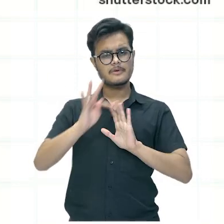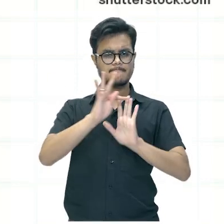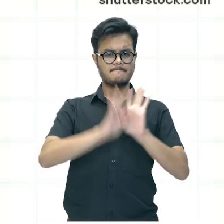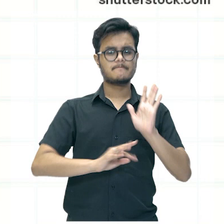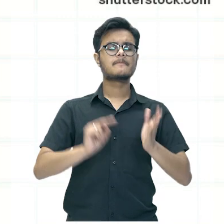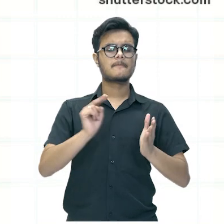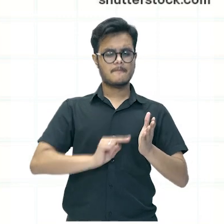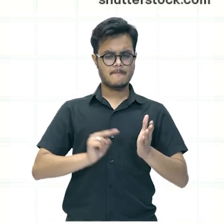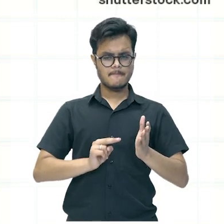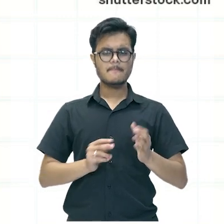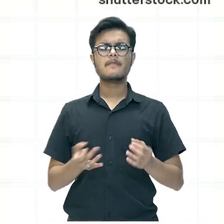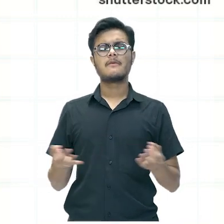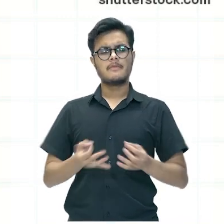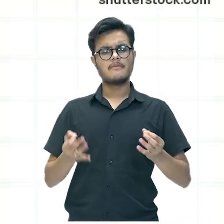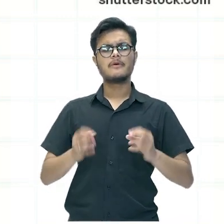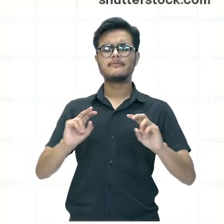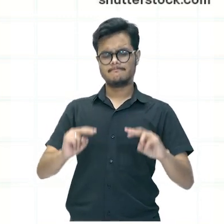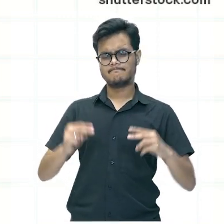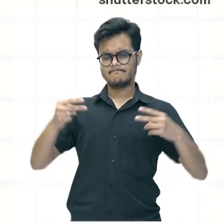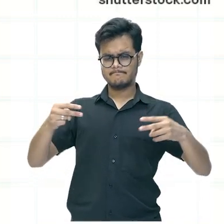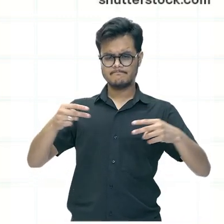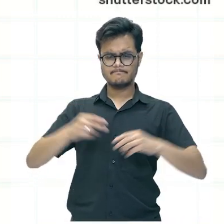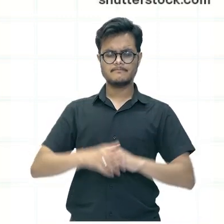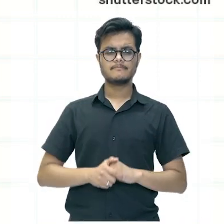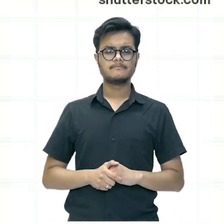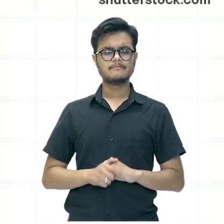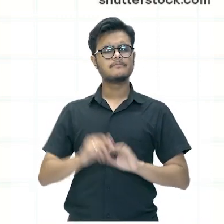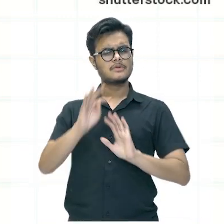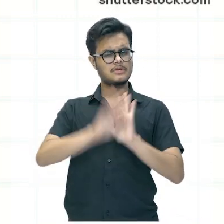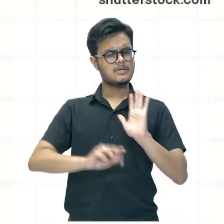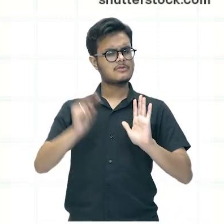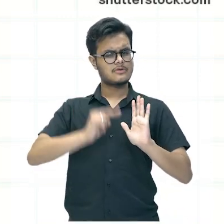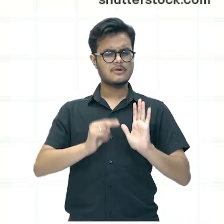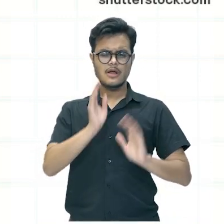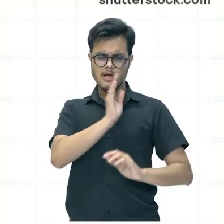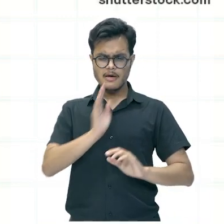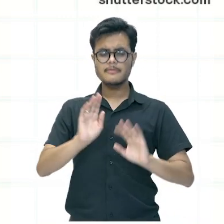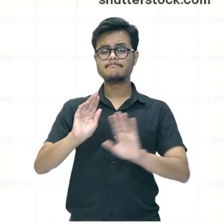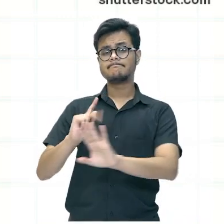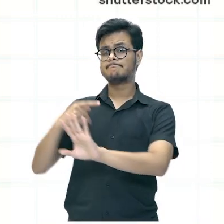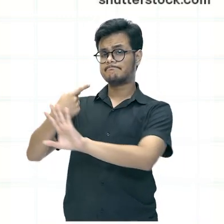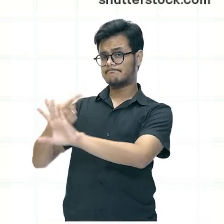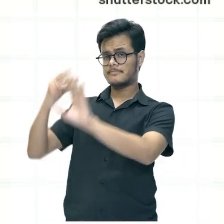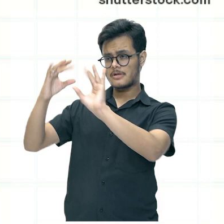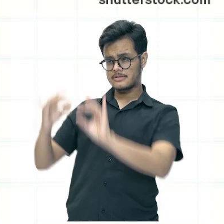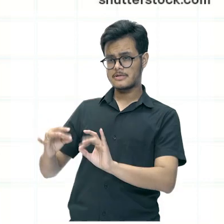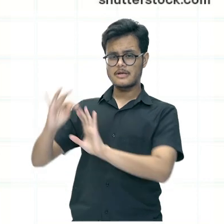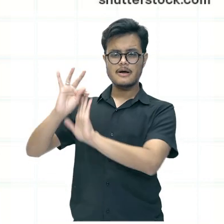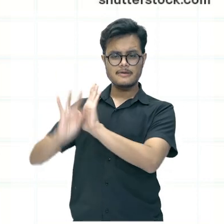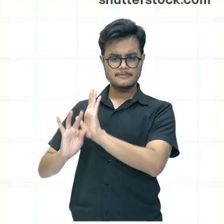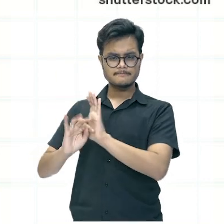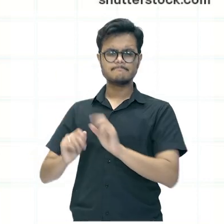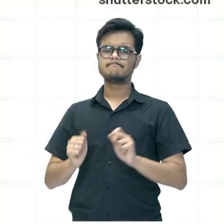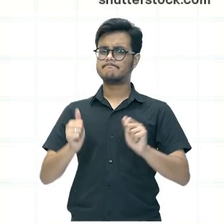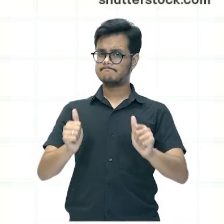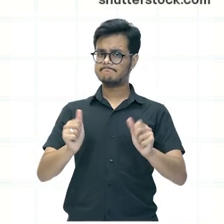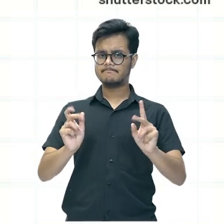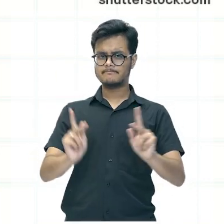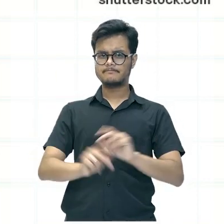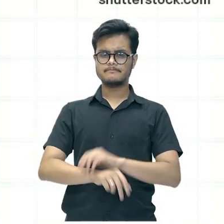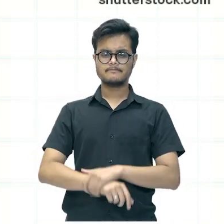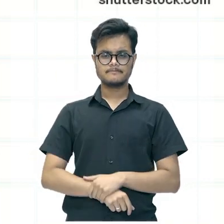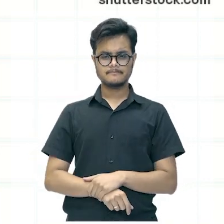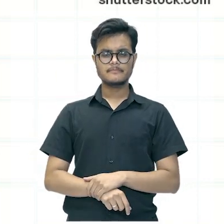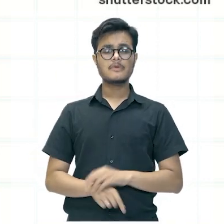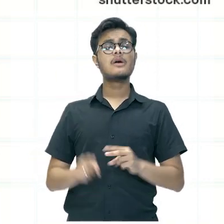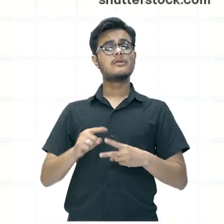vou iniciar pelo título. É fazer uma leitura rápida e depois a gente vai olhar com mais calma este texto, porque tem